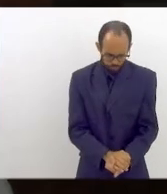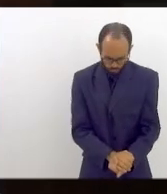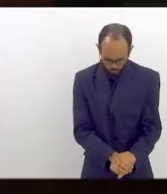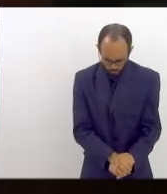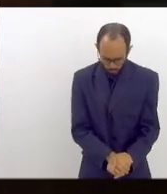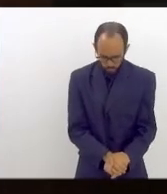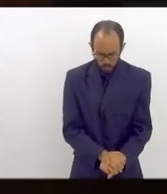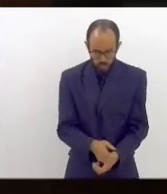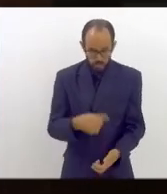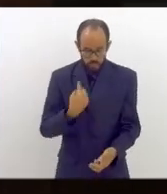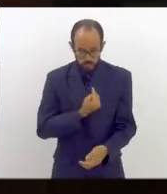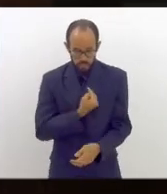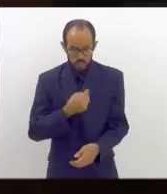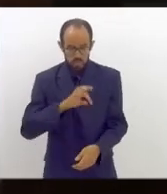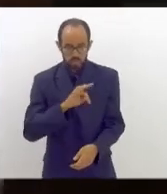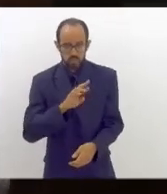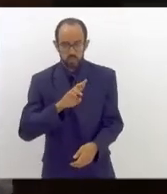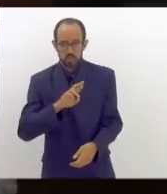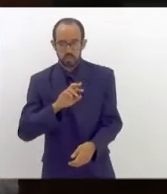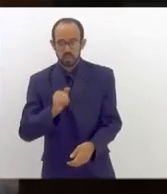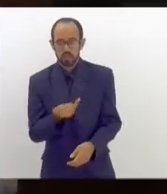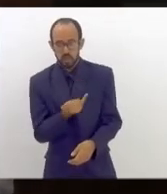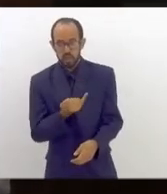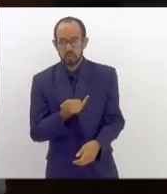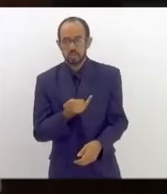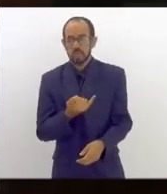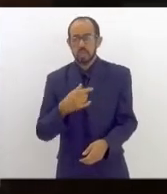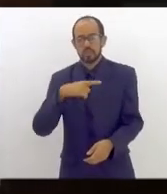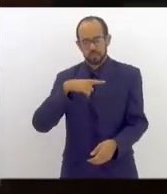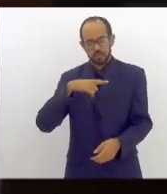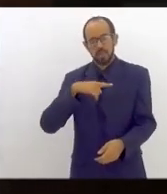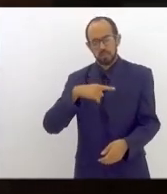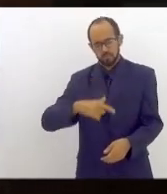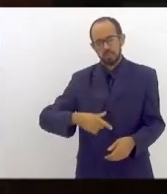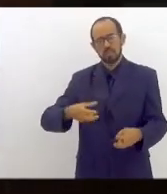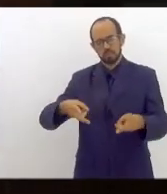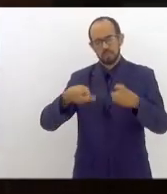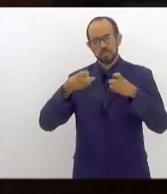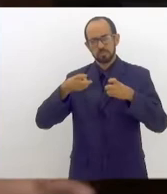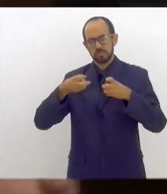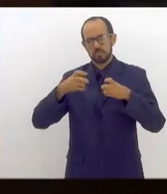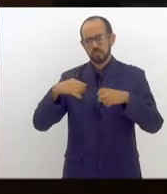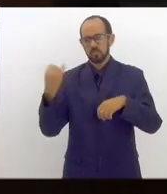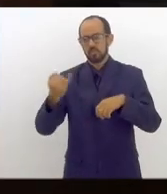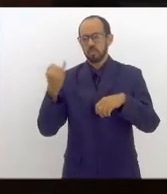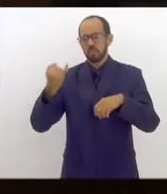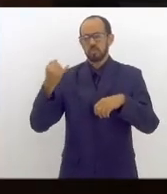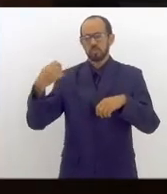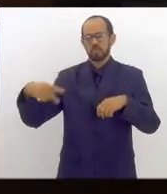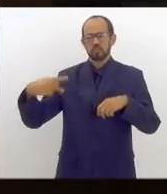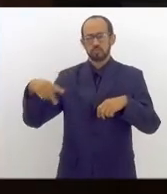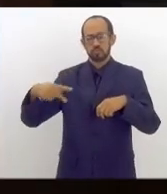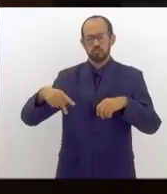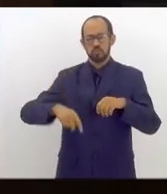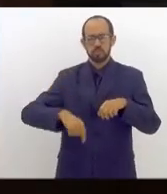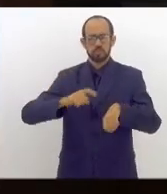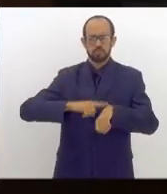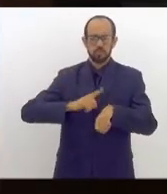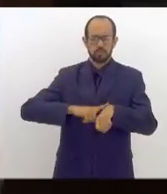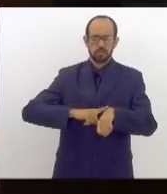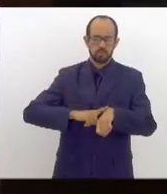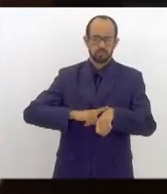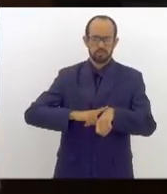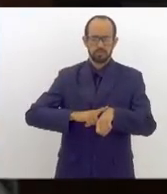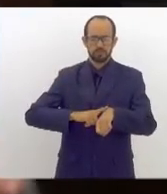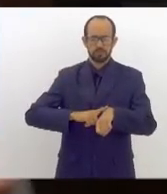nós do Tribunal de Justiça temos essa noção o senhor presidente da importância que o senhor teve em todo esse processo e